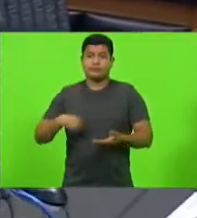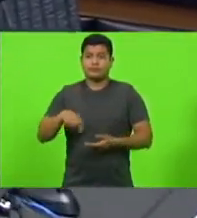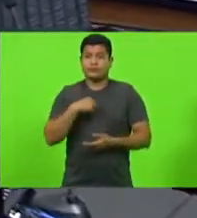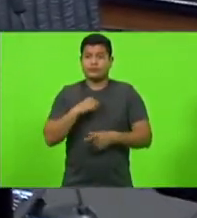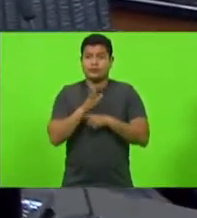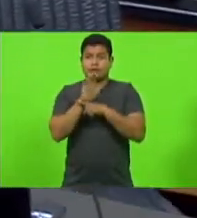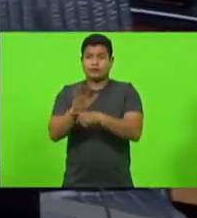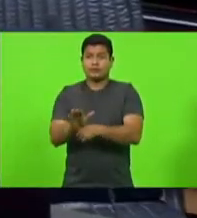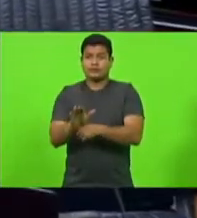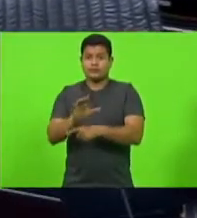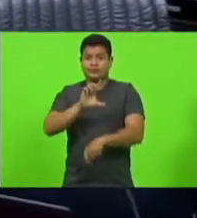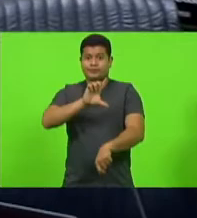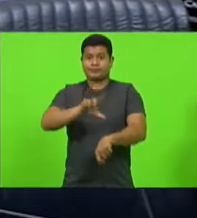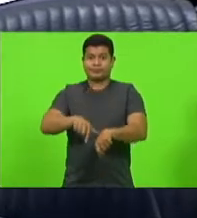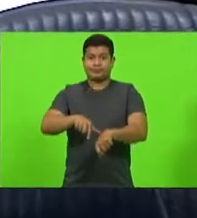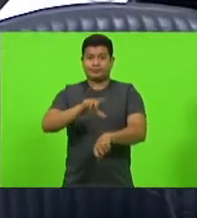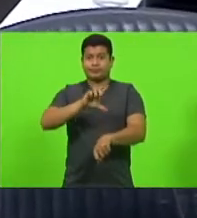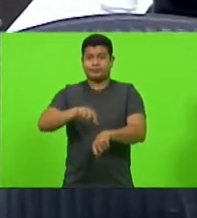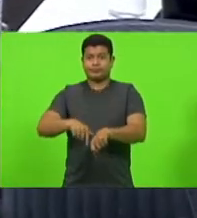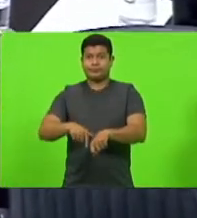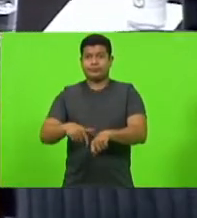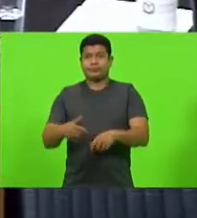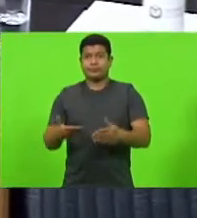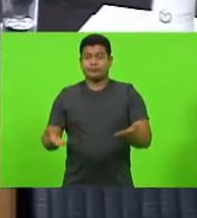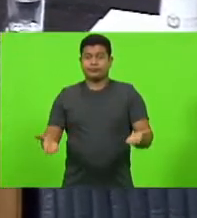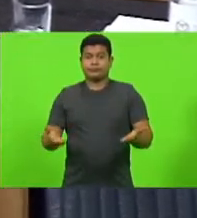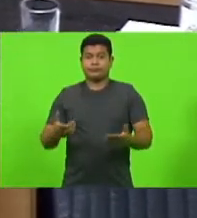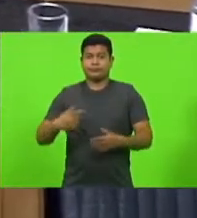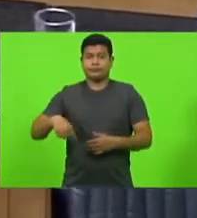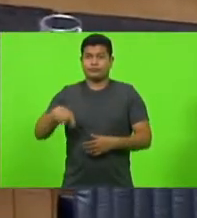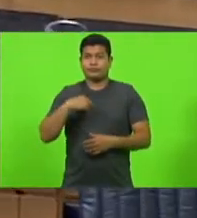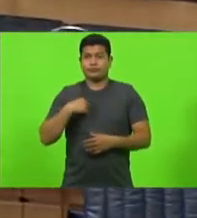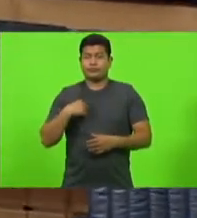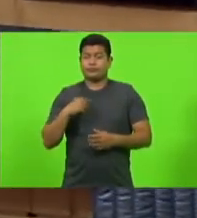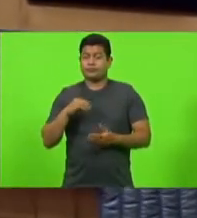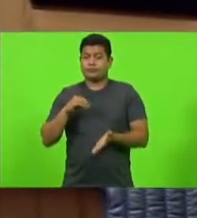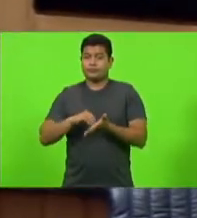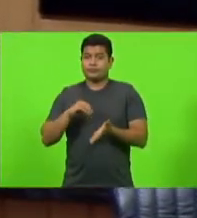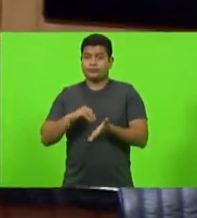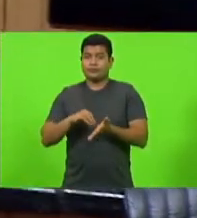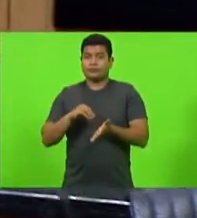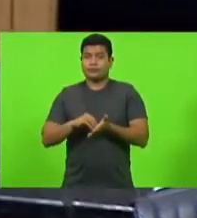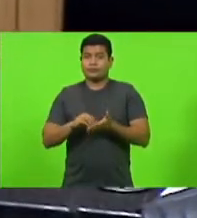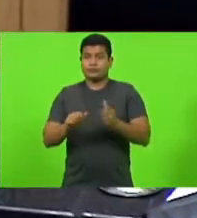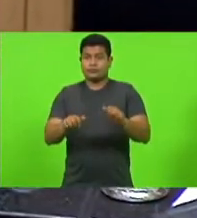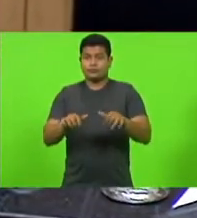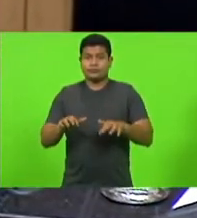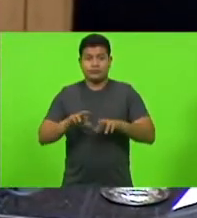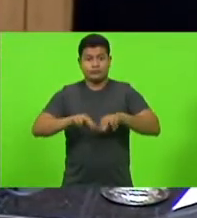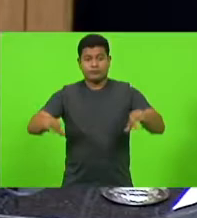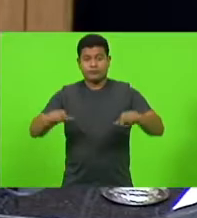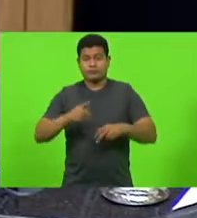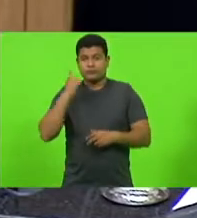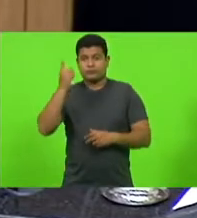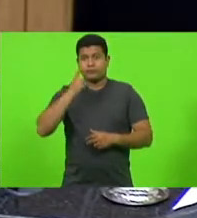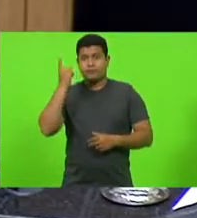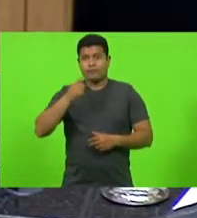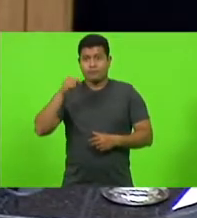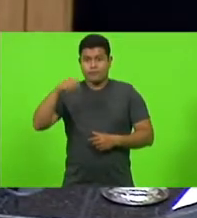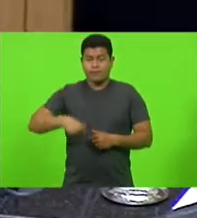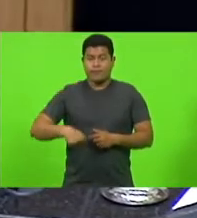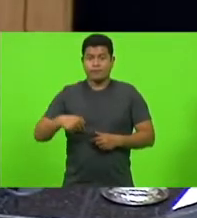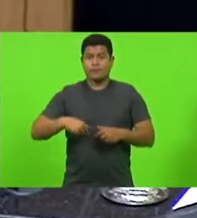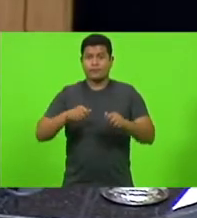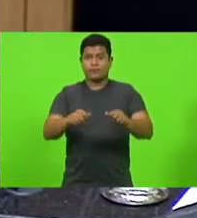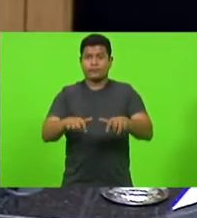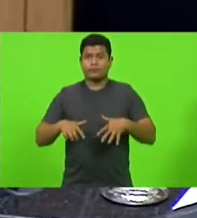beneficiando os atrasados e não estamos prestigiando quem está aqui no plenário. Eu vejo que tem vários deputados aqui no plenário, toda